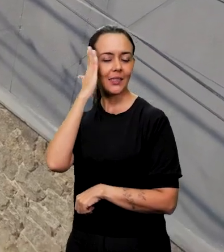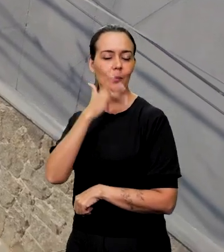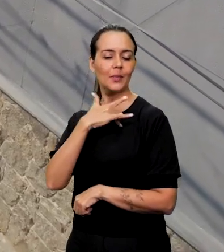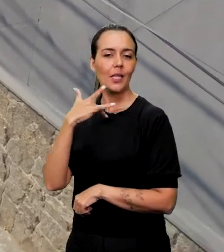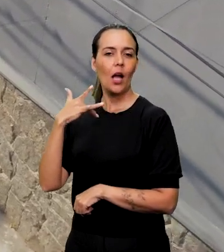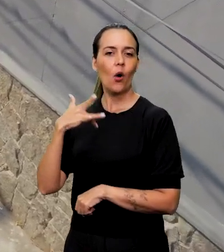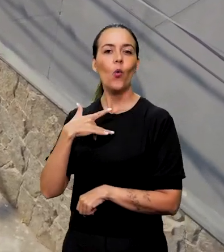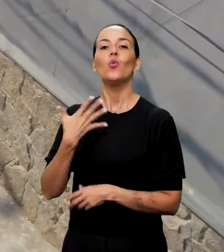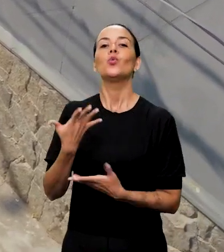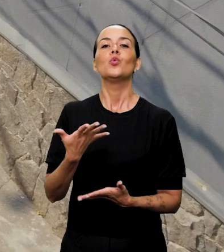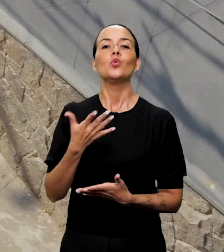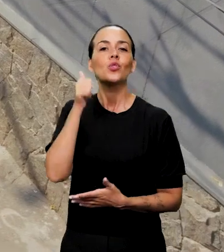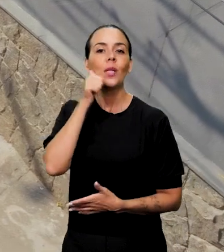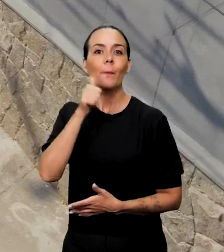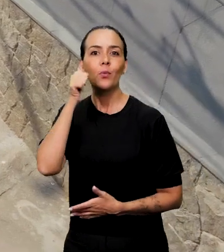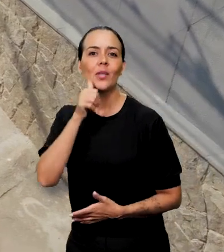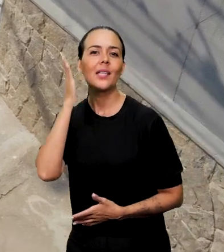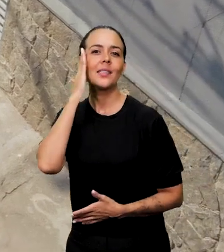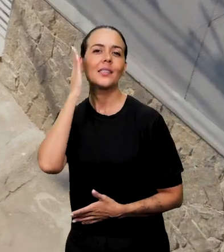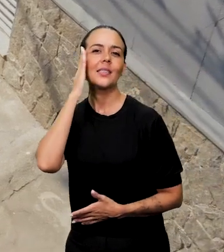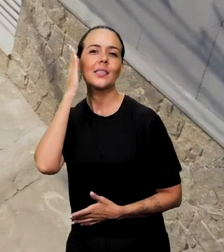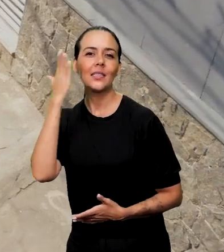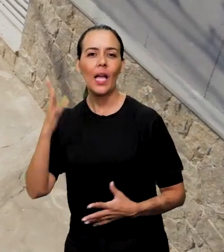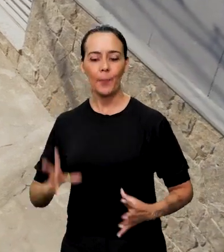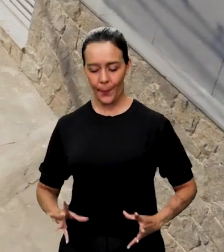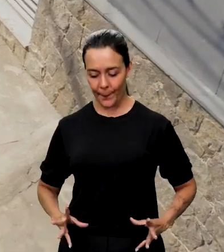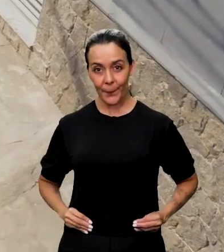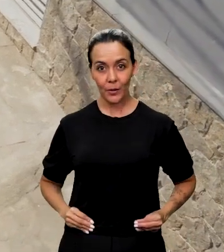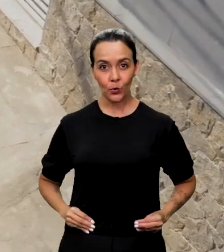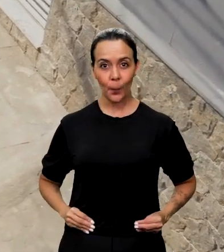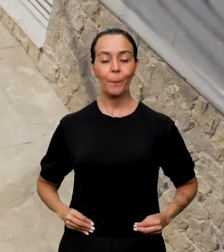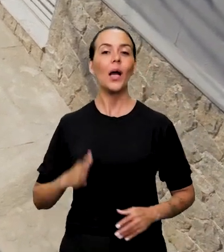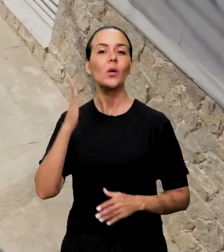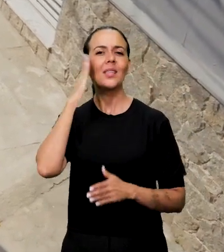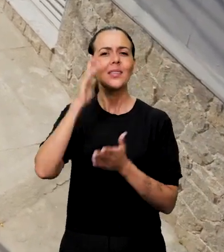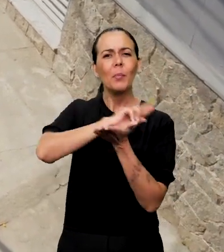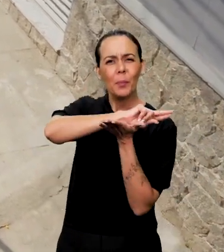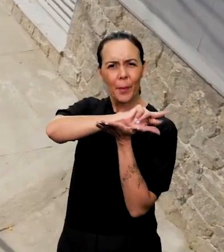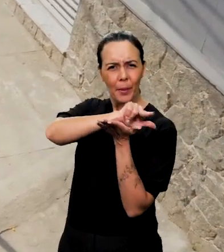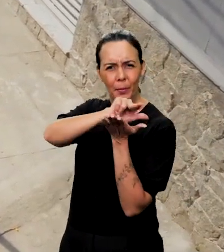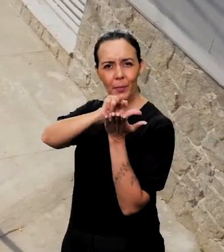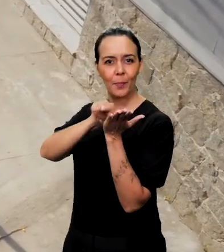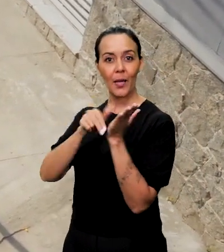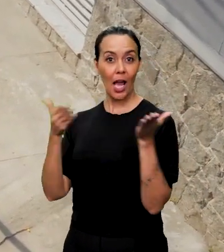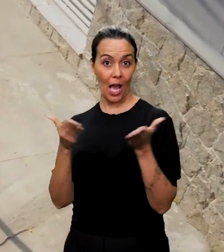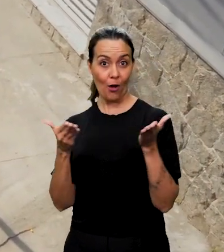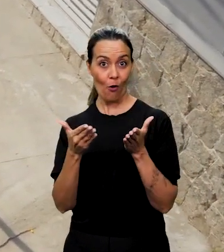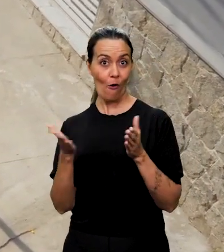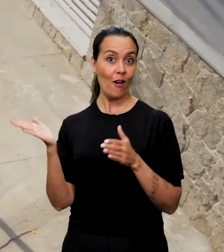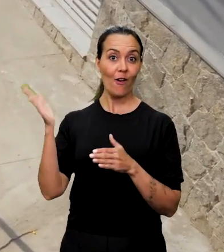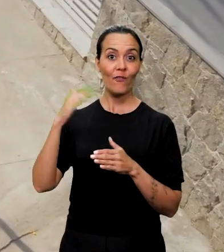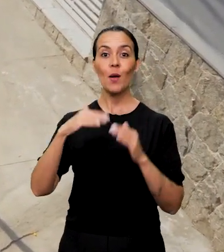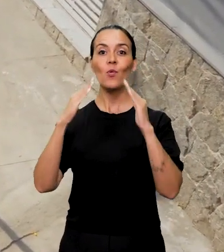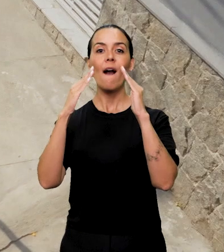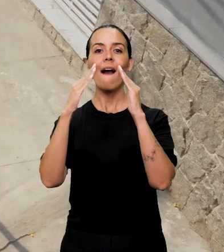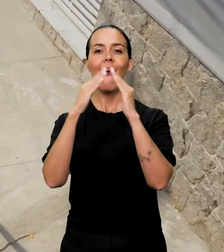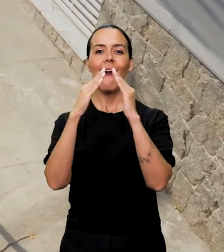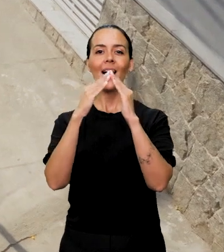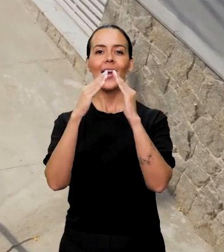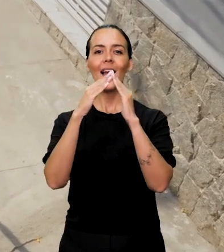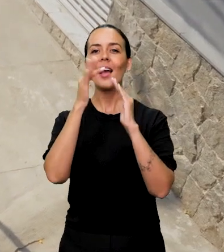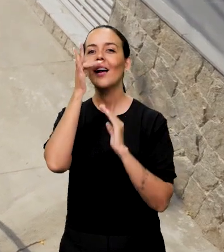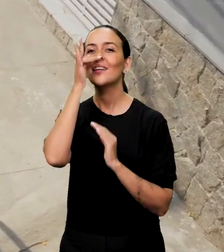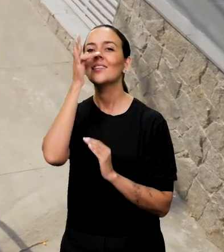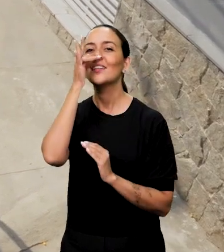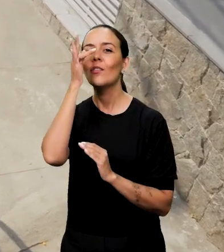climatério, menopausa. Ela também é endocrinologista. Entra E na a van. gente tá indo lá pra Casa das Rosas para tomar um chazinho, comer um